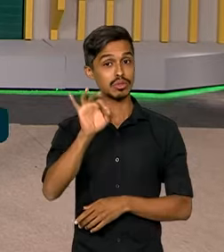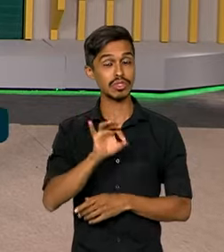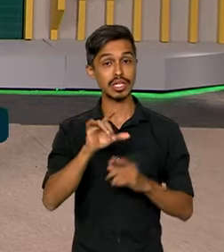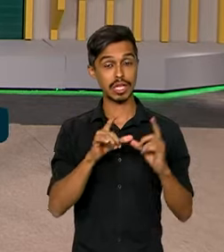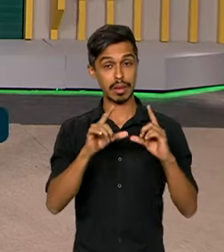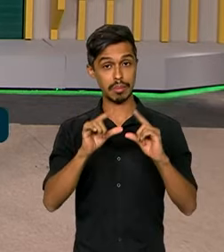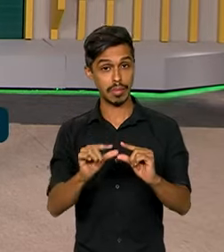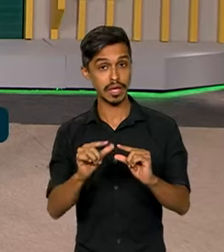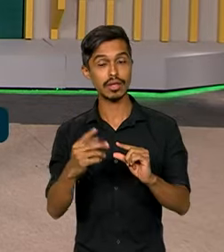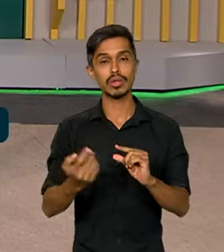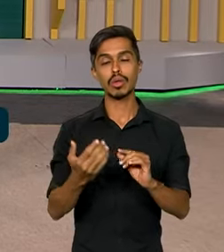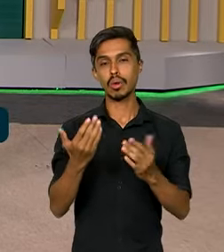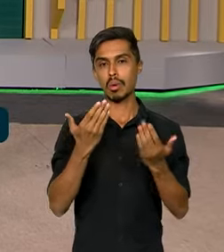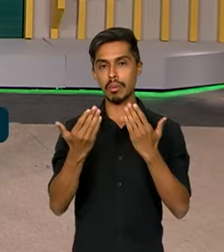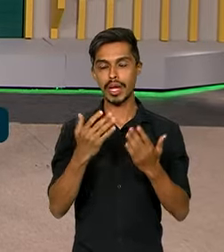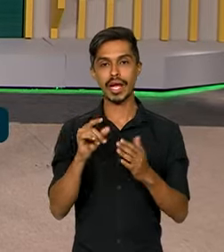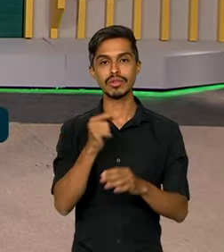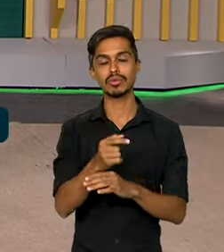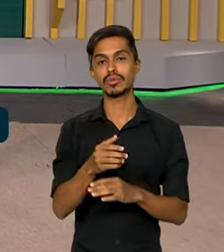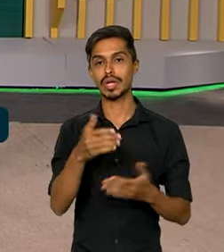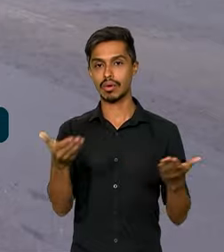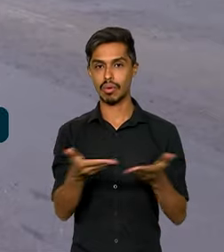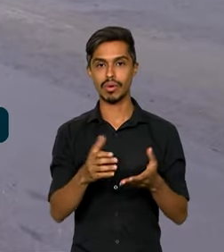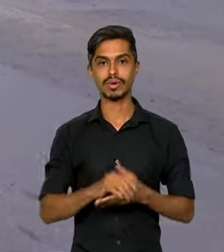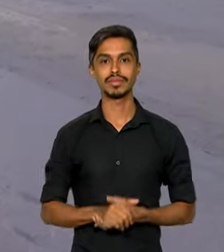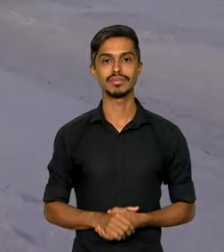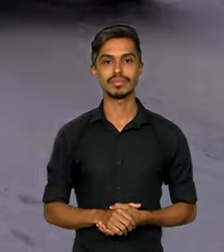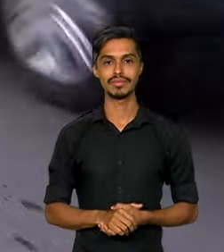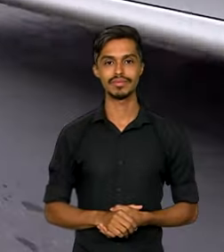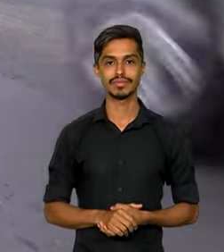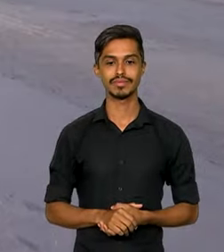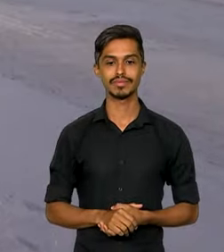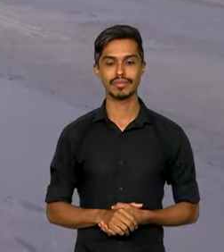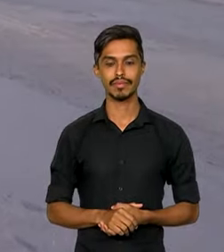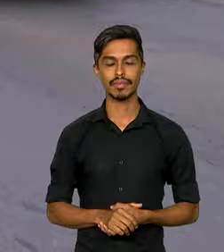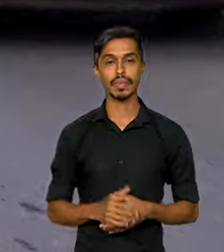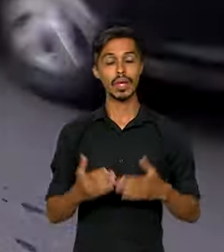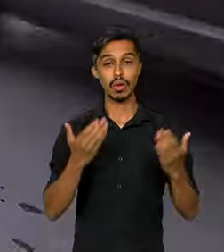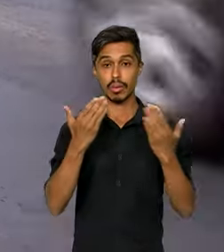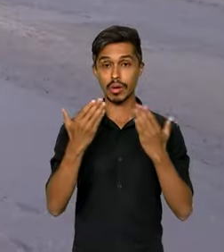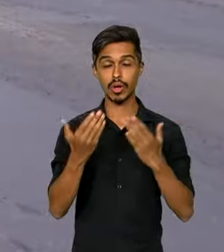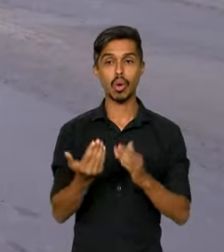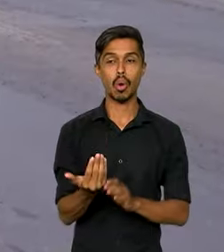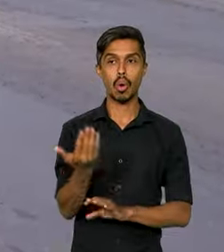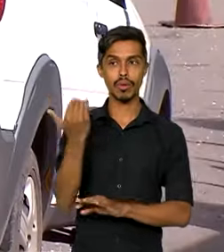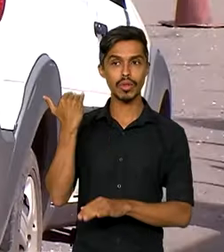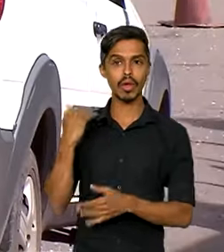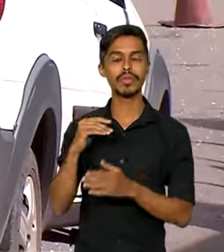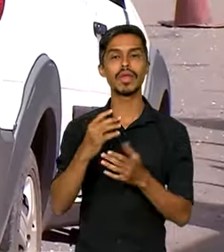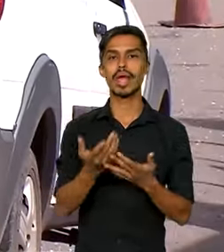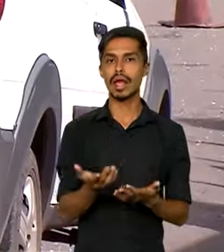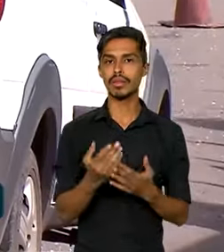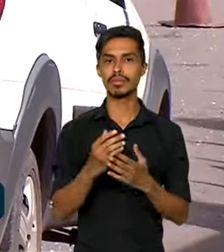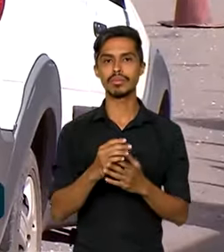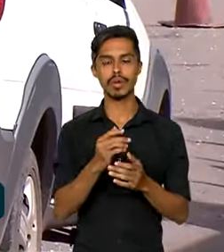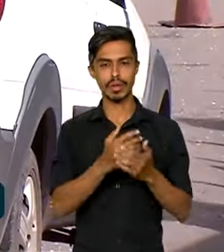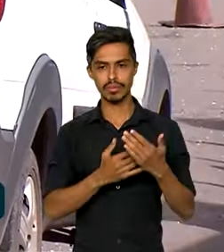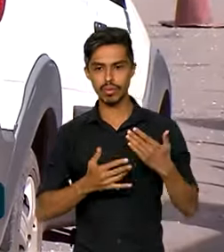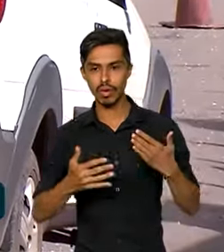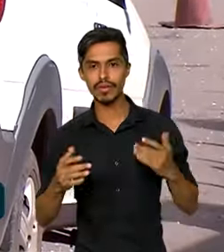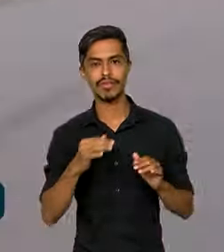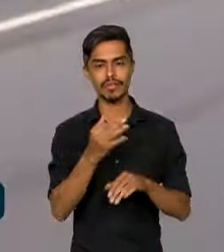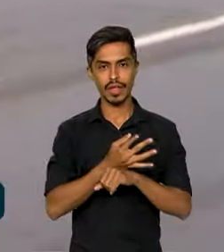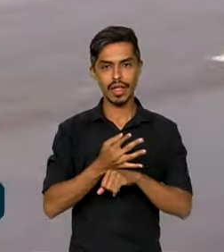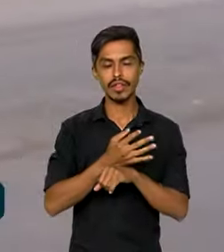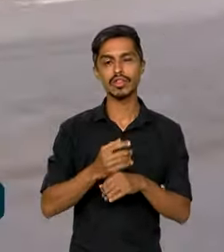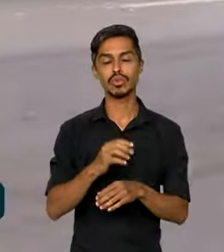menos de acidentes no feriado de Finados. Em comparação com o último feriado prolongado de Nossa Senhora Aparecida,